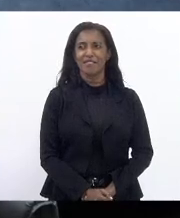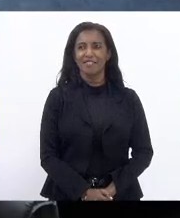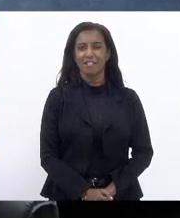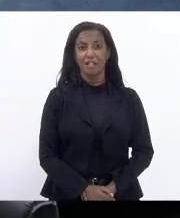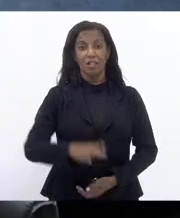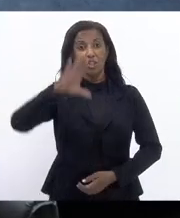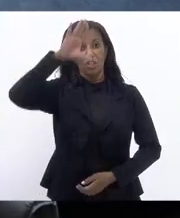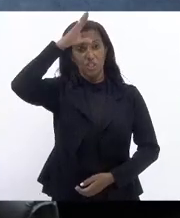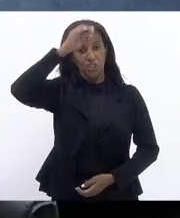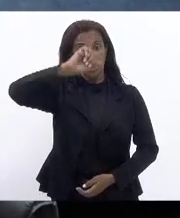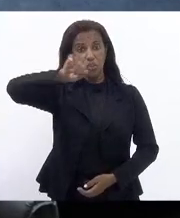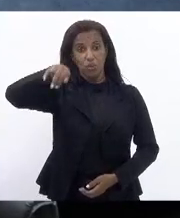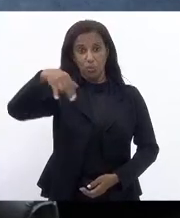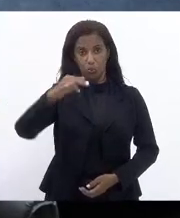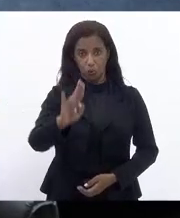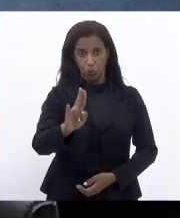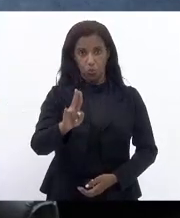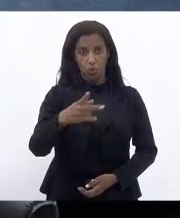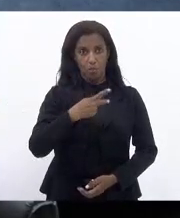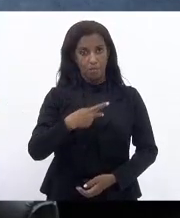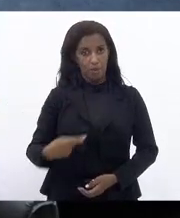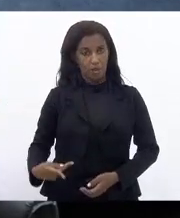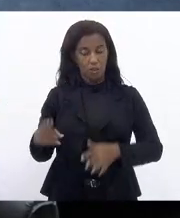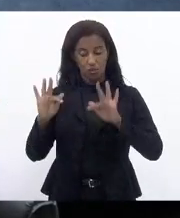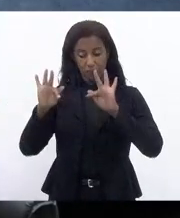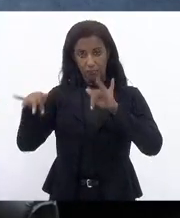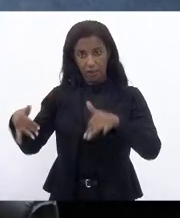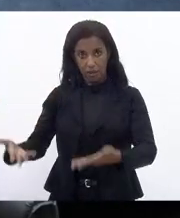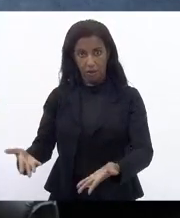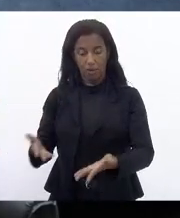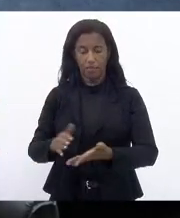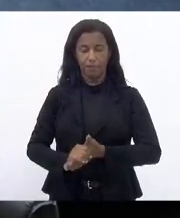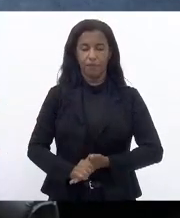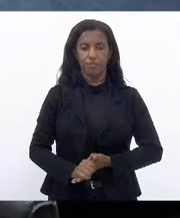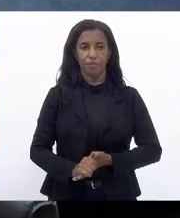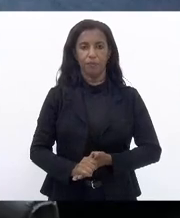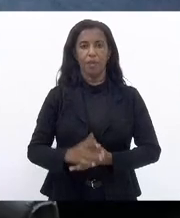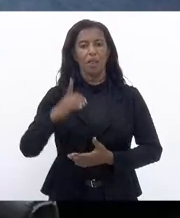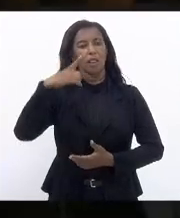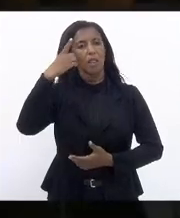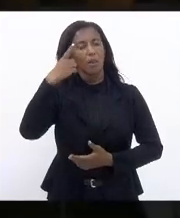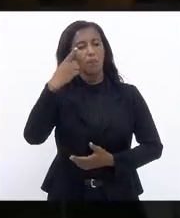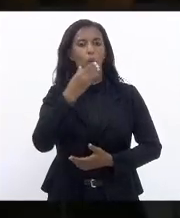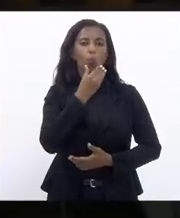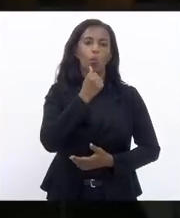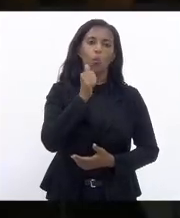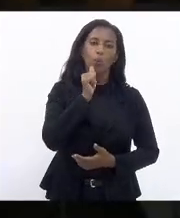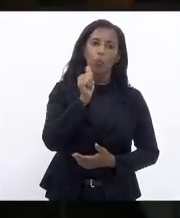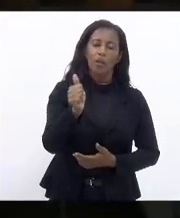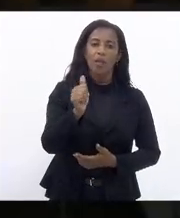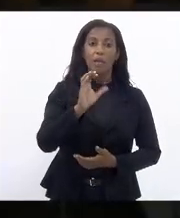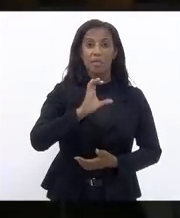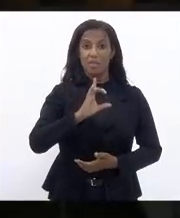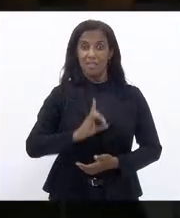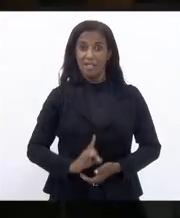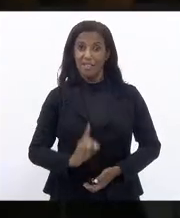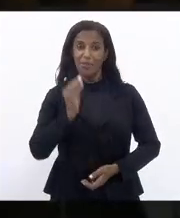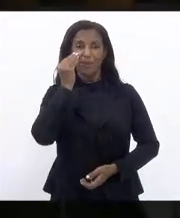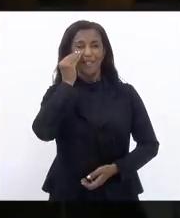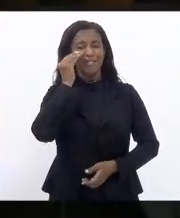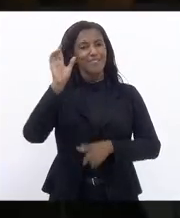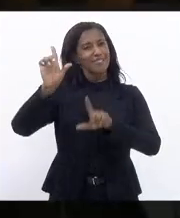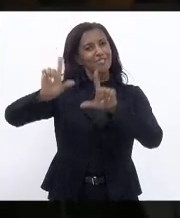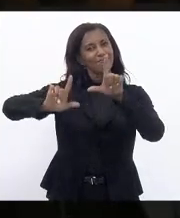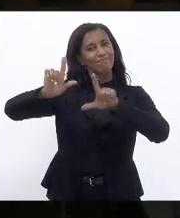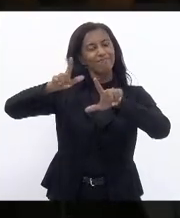Deputada Tia Ju, que preside o expediente final, senhoras deputadas, senhores deputados, cidadãos que nos assistem